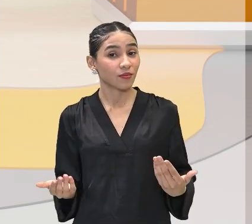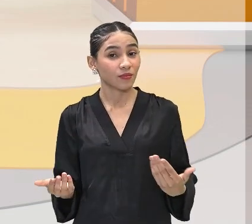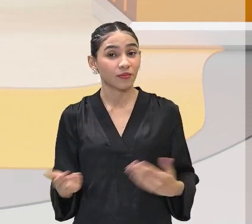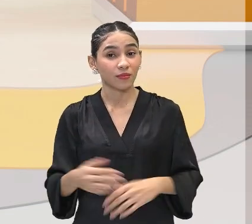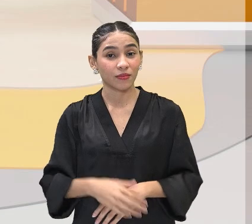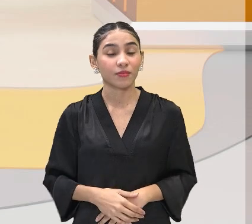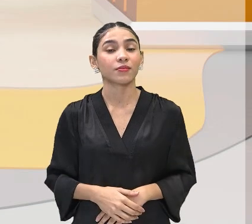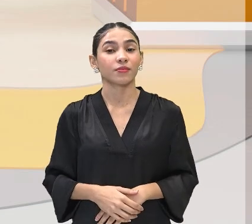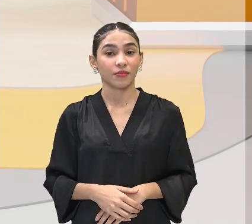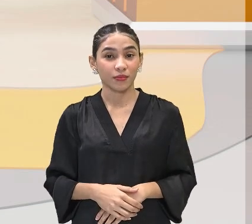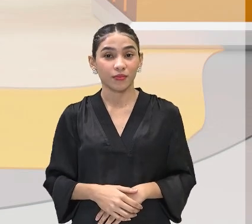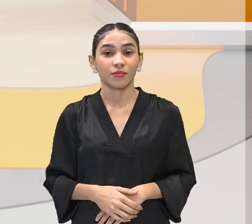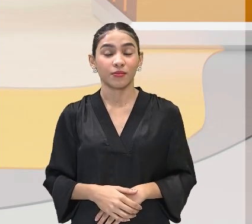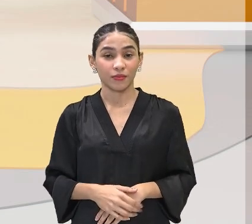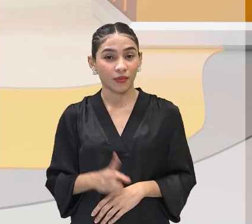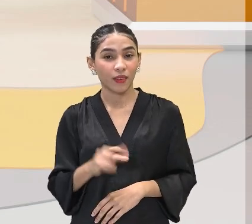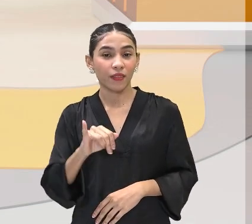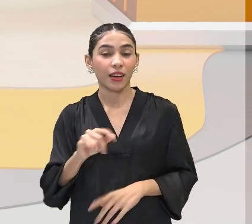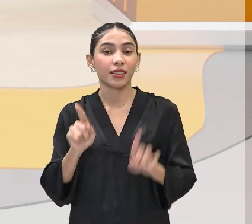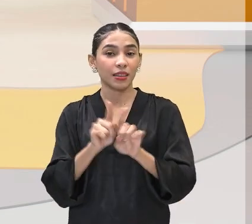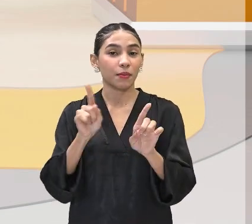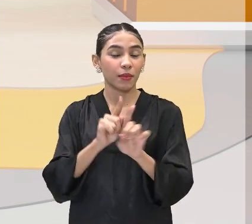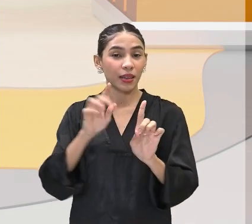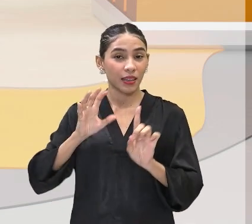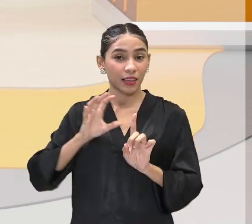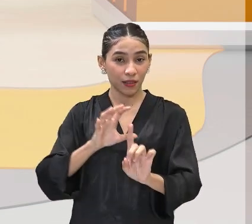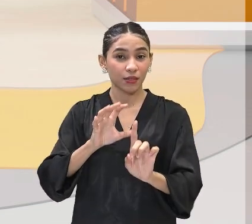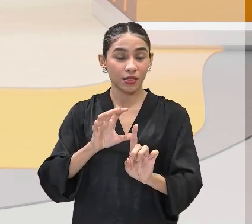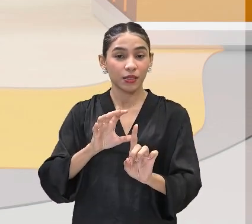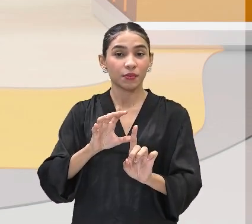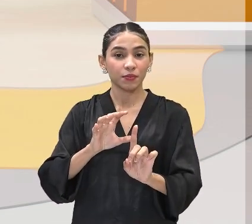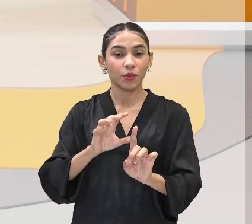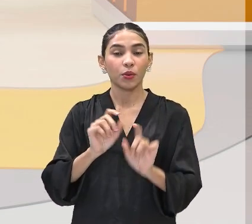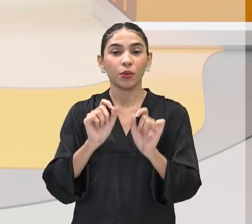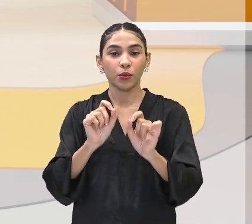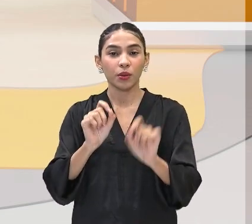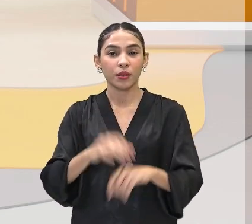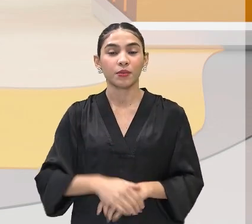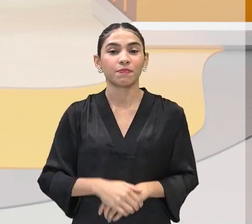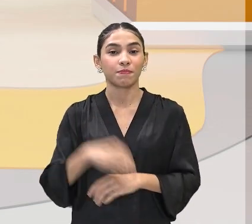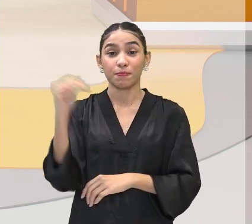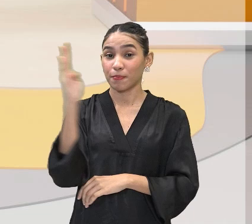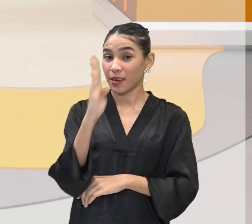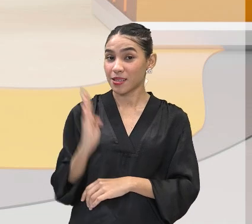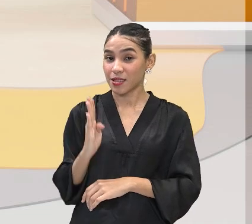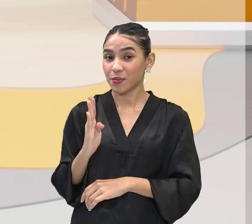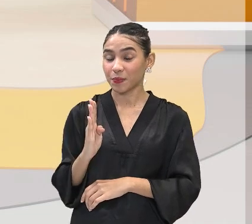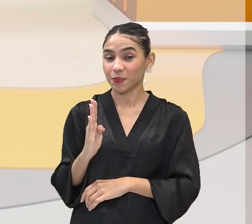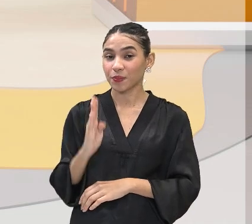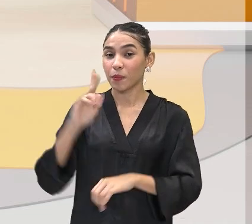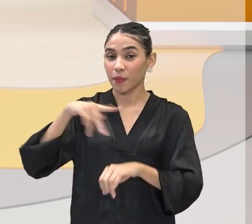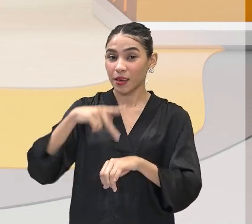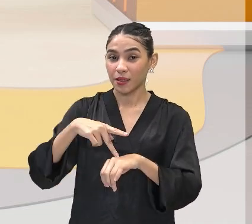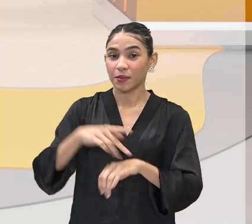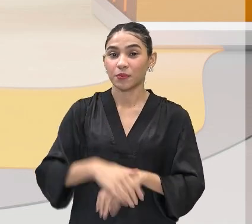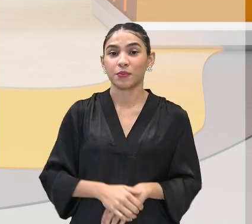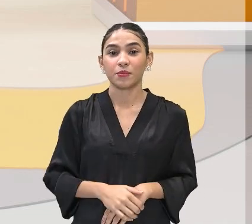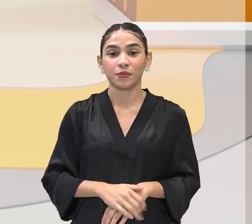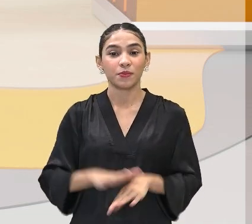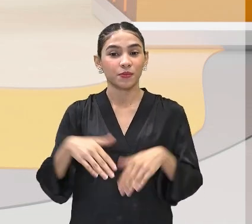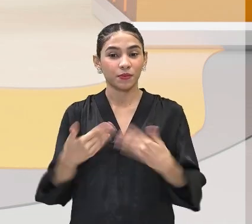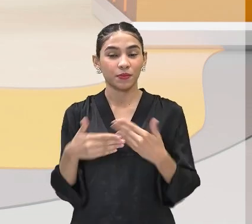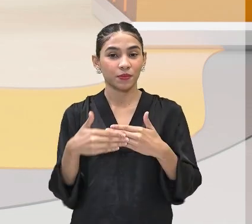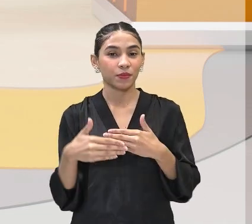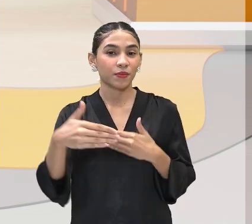obviamente vai influenciar o nosso querido Brasil. E vamos, né, a